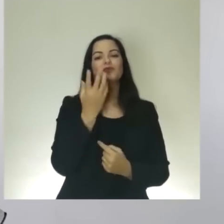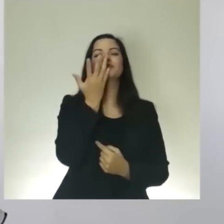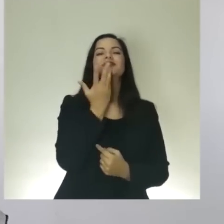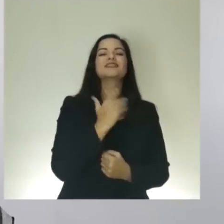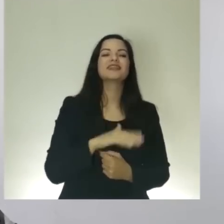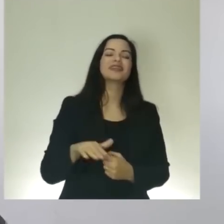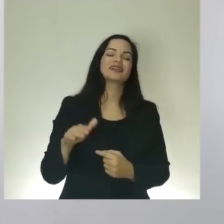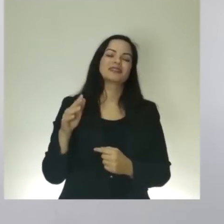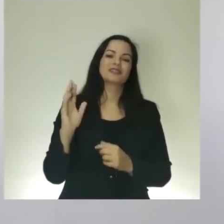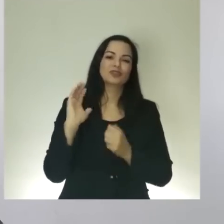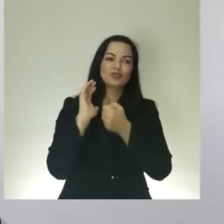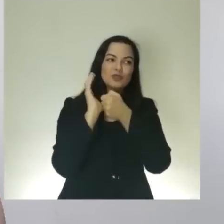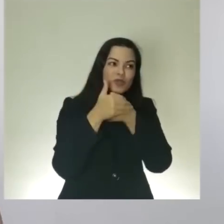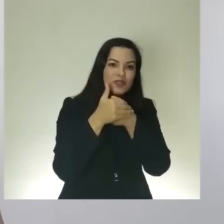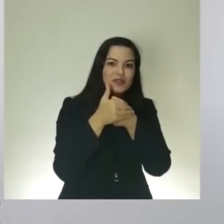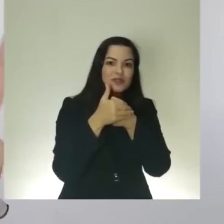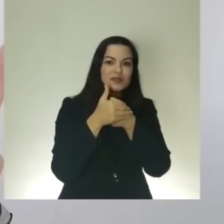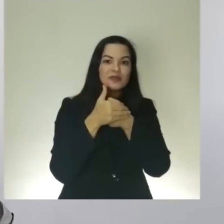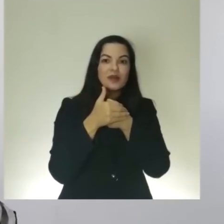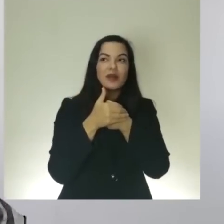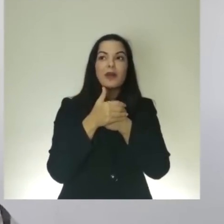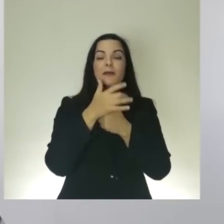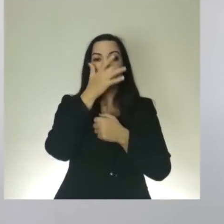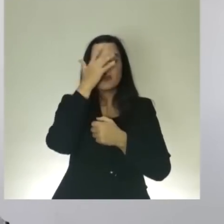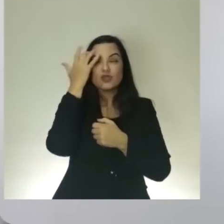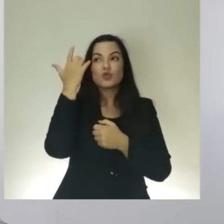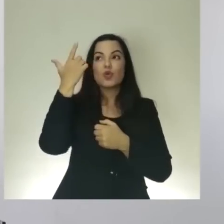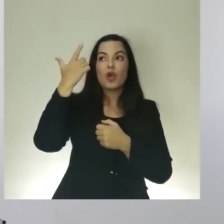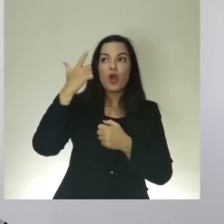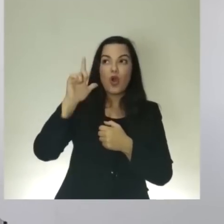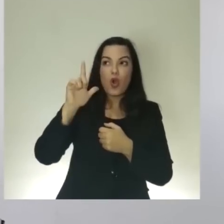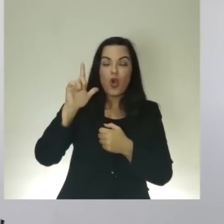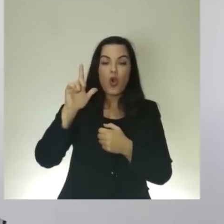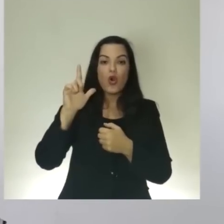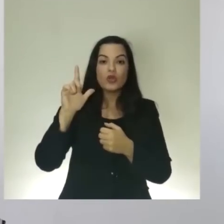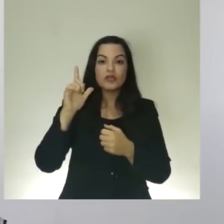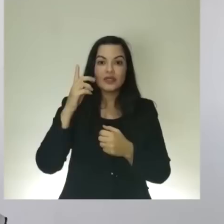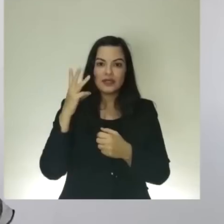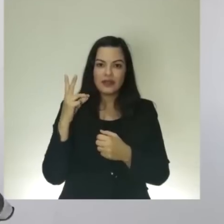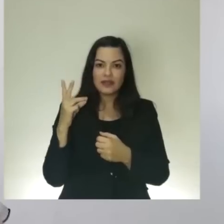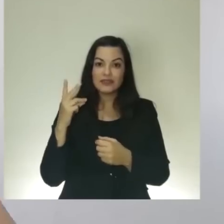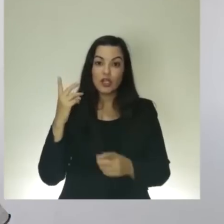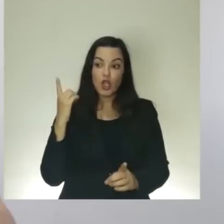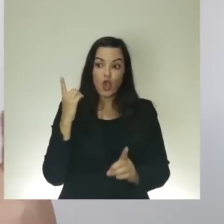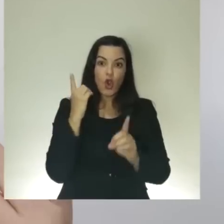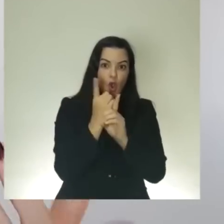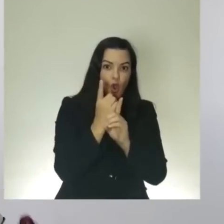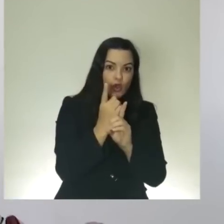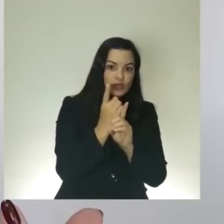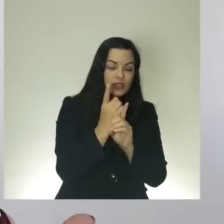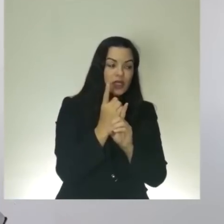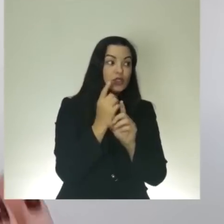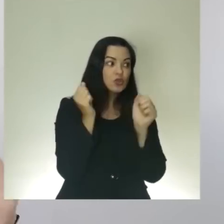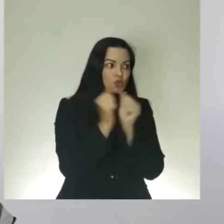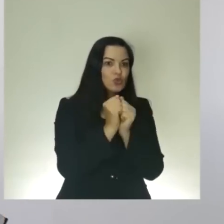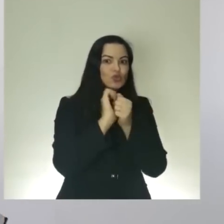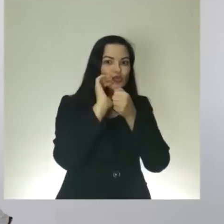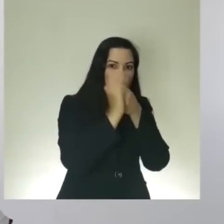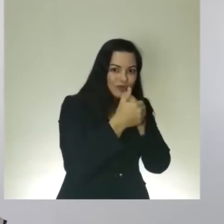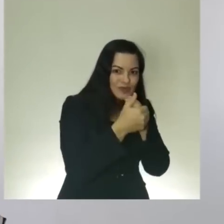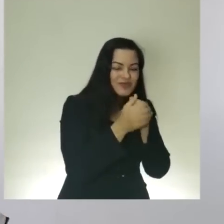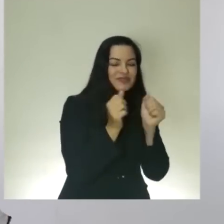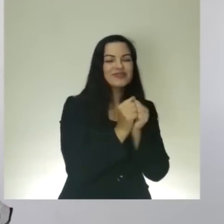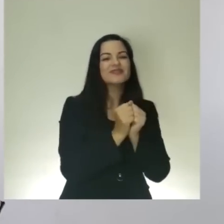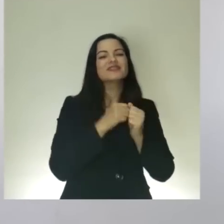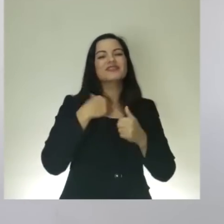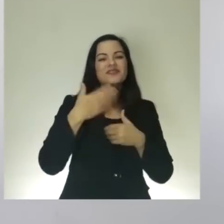a elas. Na próxima rodada, teremos três crianças escondidas. E assim por diante, até